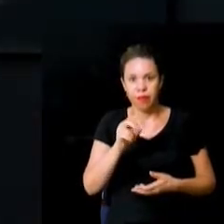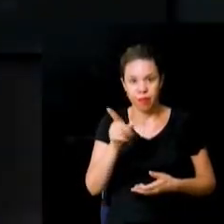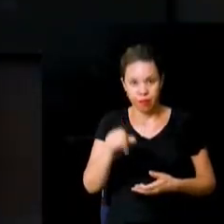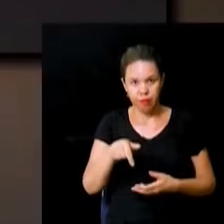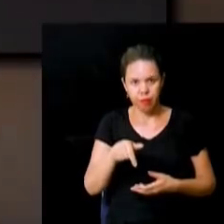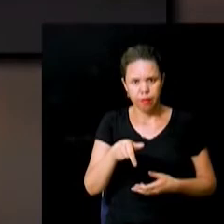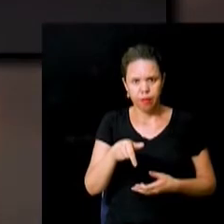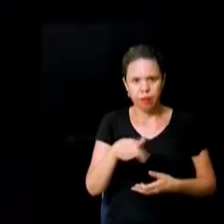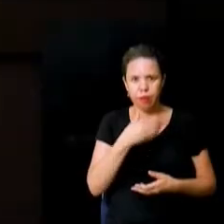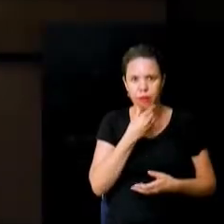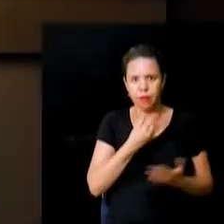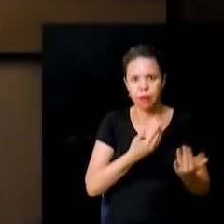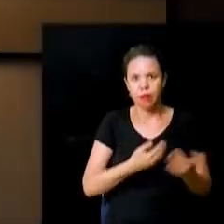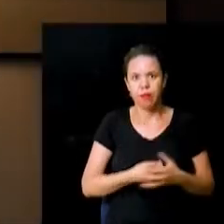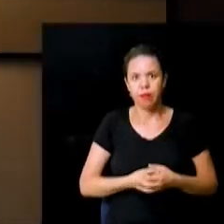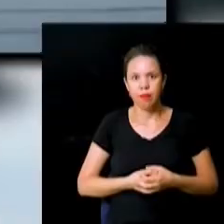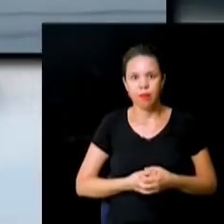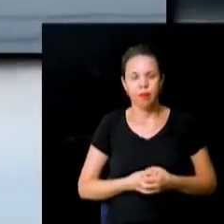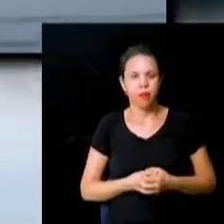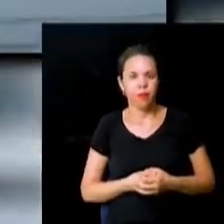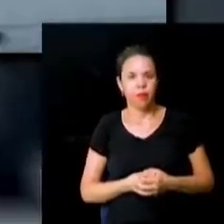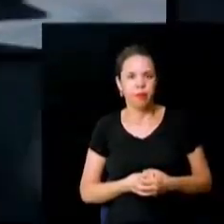Vovô, você é um mocinho?